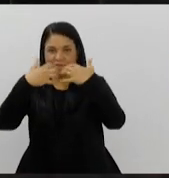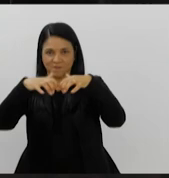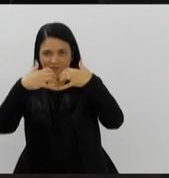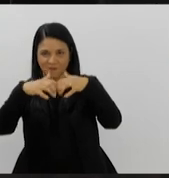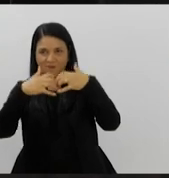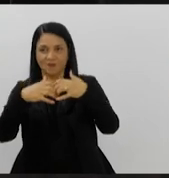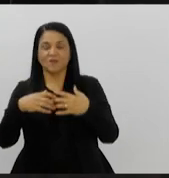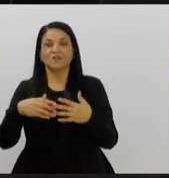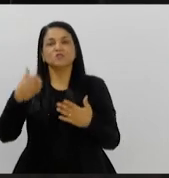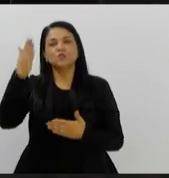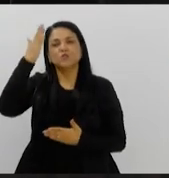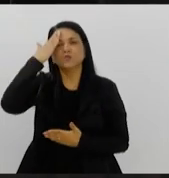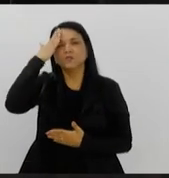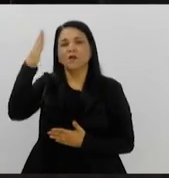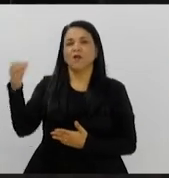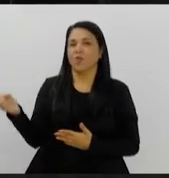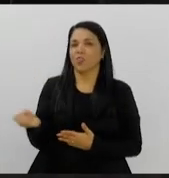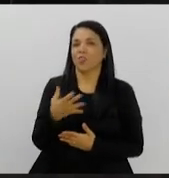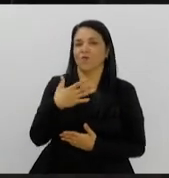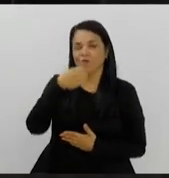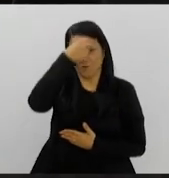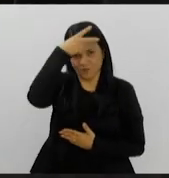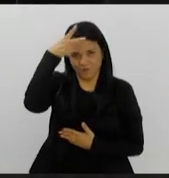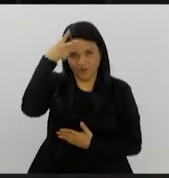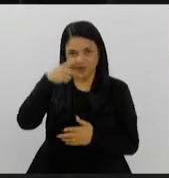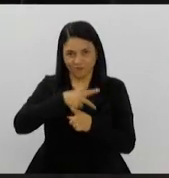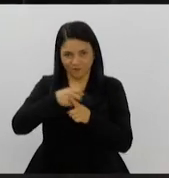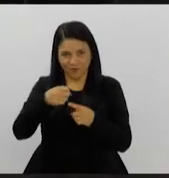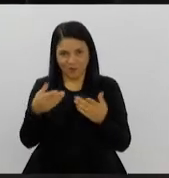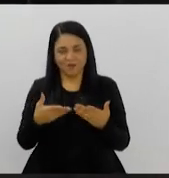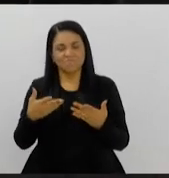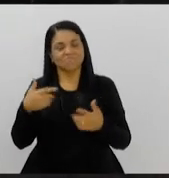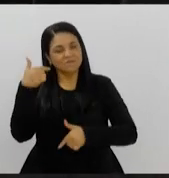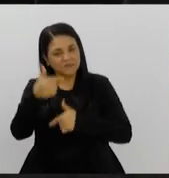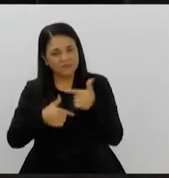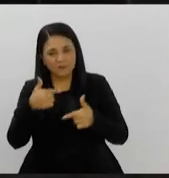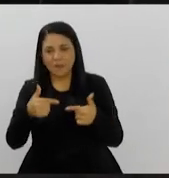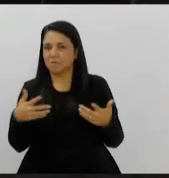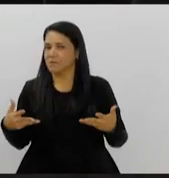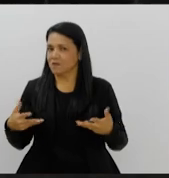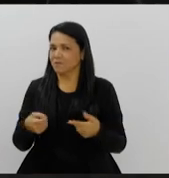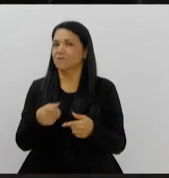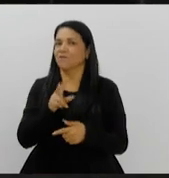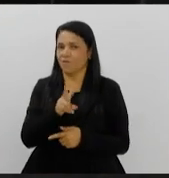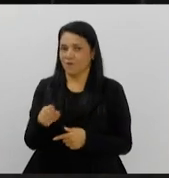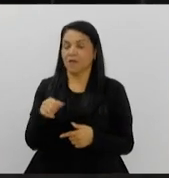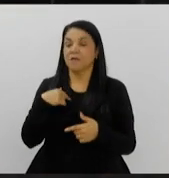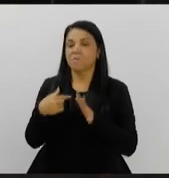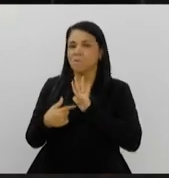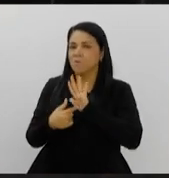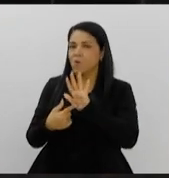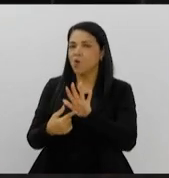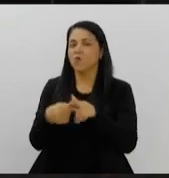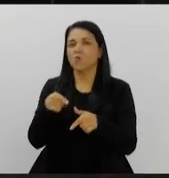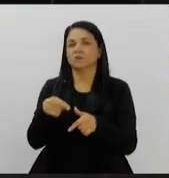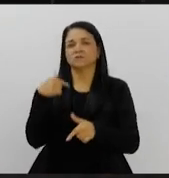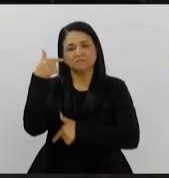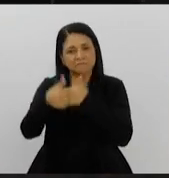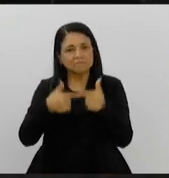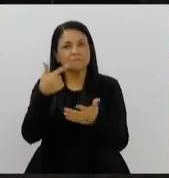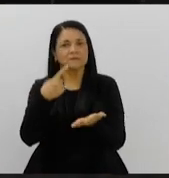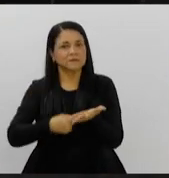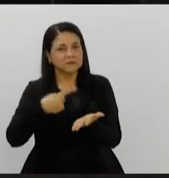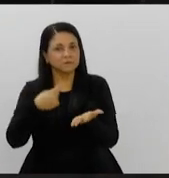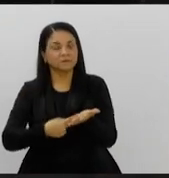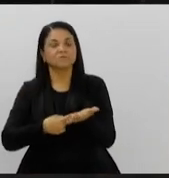sucesso ao novo prefeito, que com certeza fará um belíssimo trabalho, uma pessoa que tem mostrado compromisso e seriedade